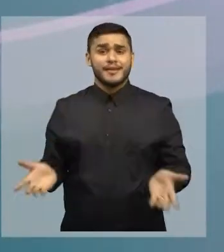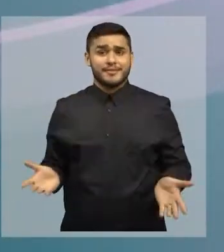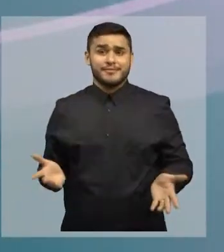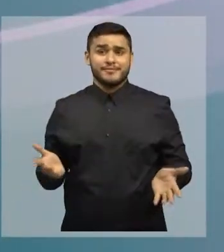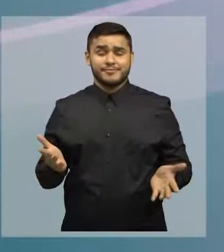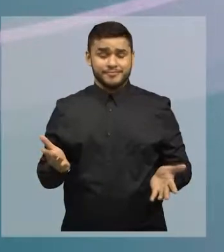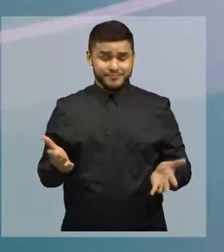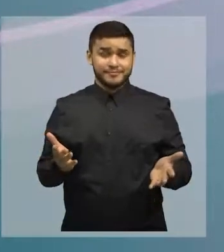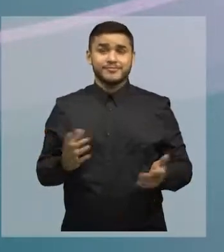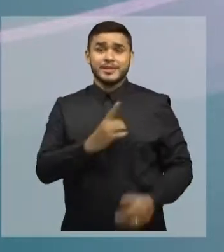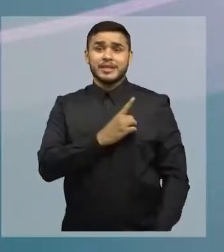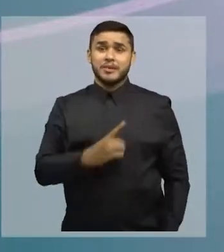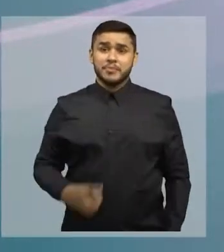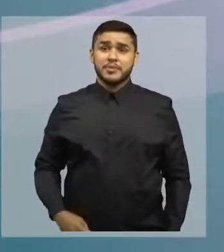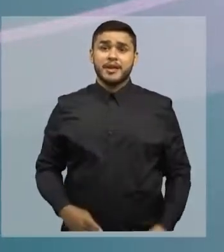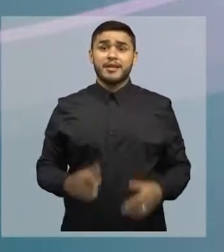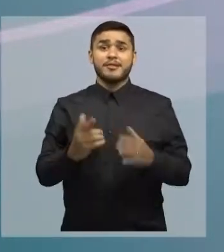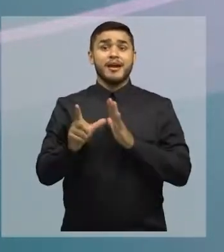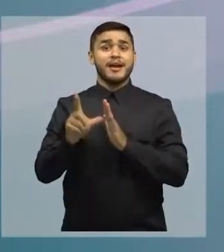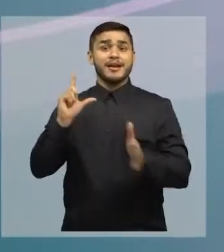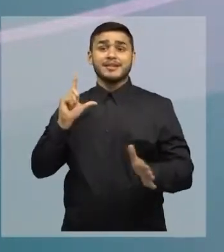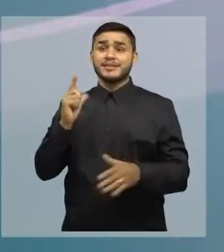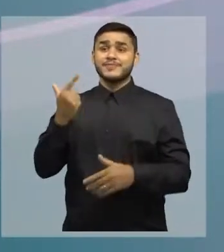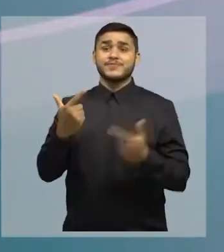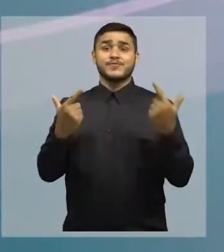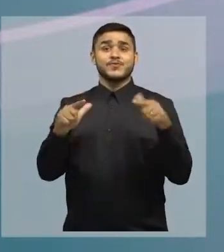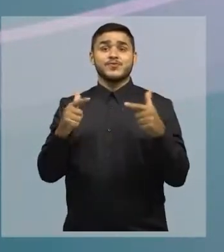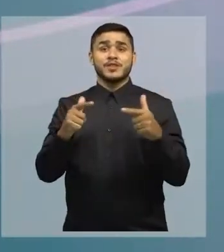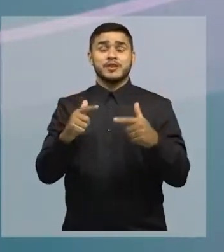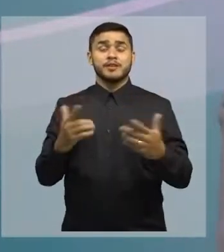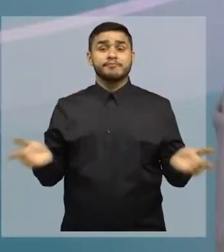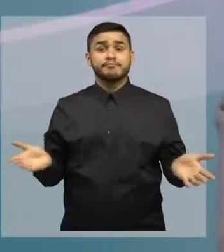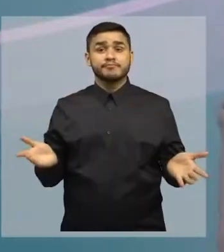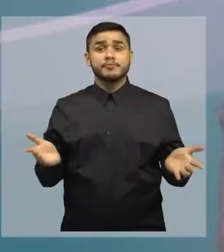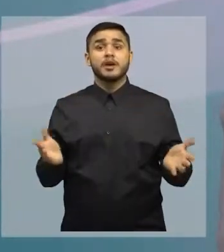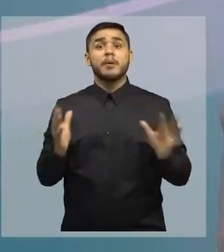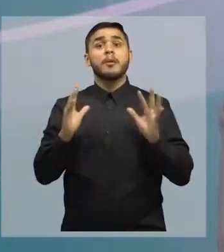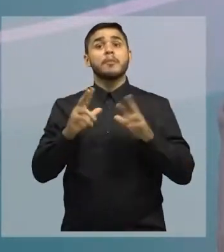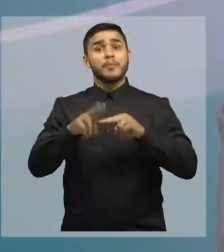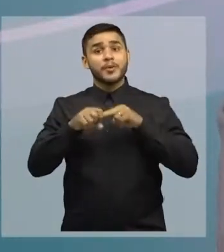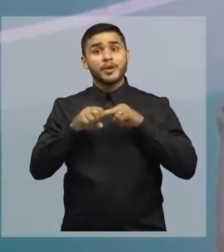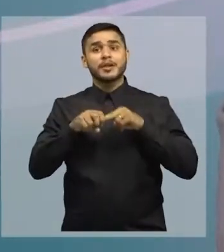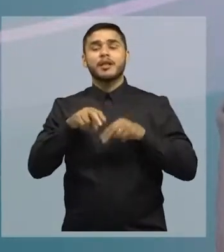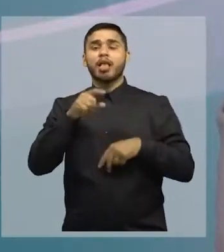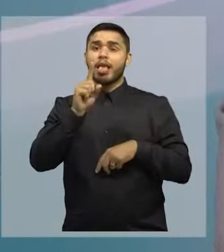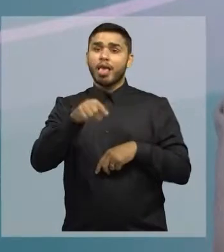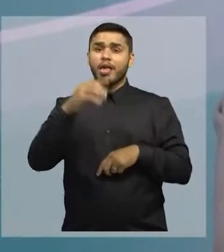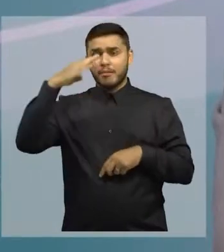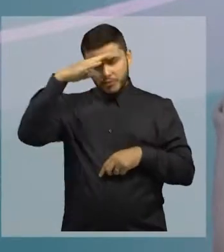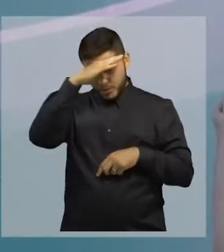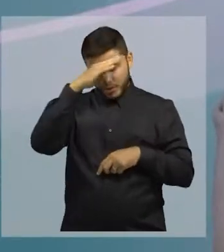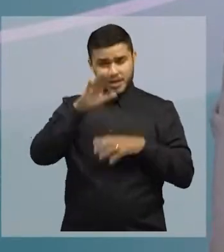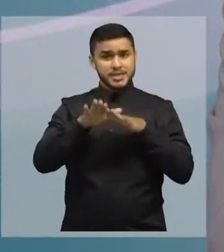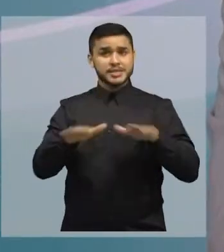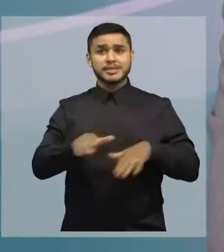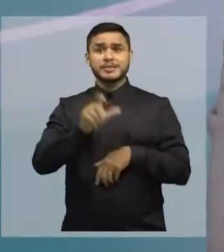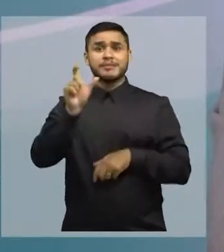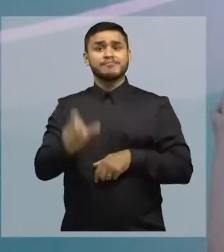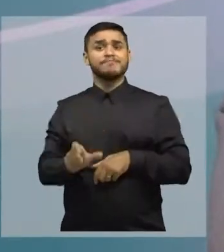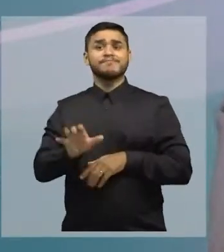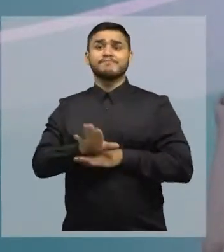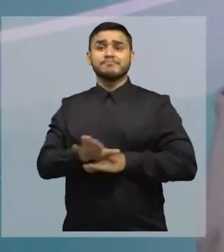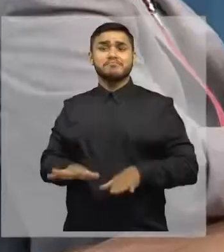uma sujeição ou algum comportamento, ele é aquilo mesmo, né? A gente já falou várias vezes. Então você tem um impasse. Por